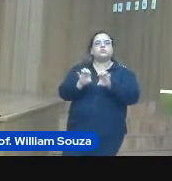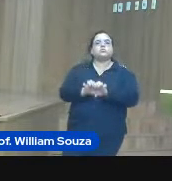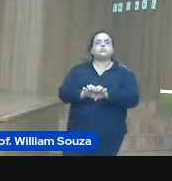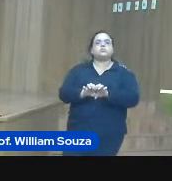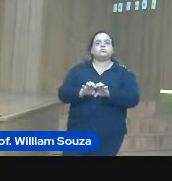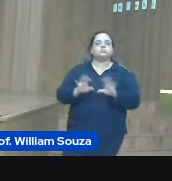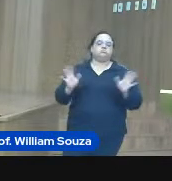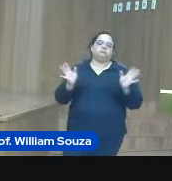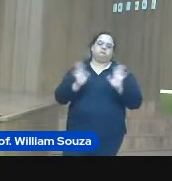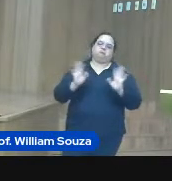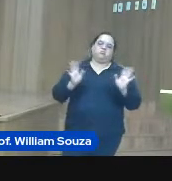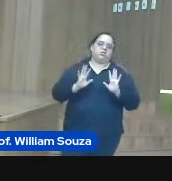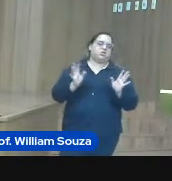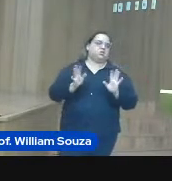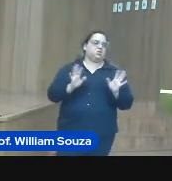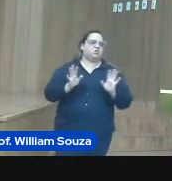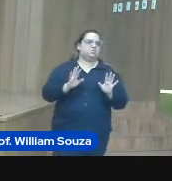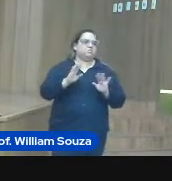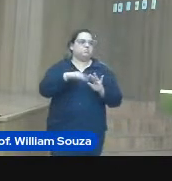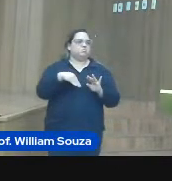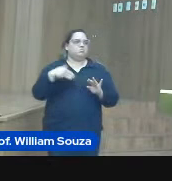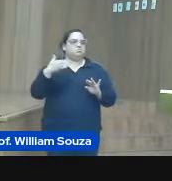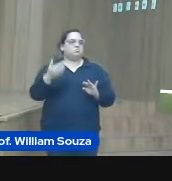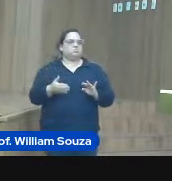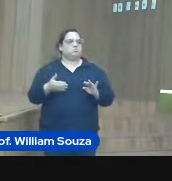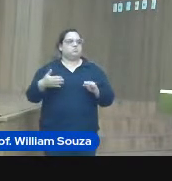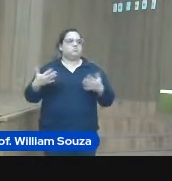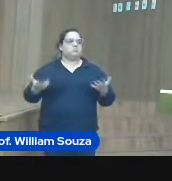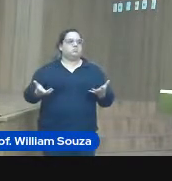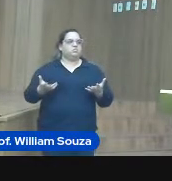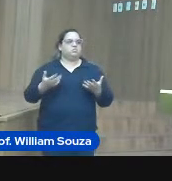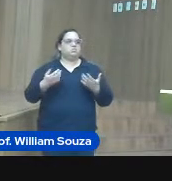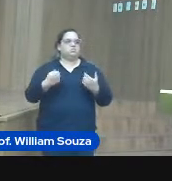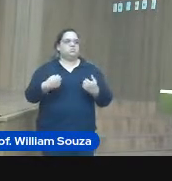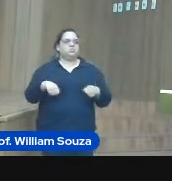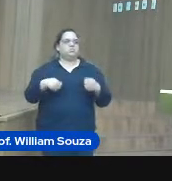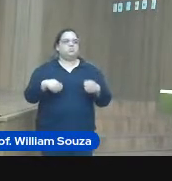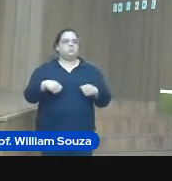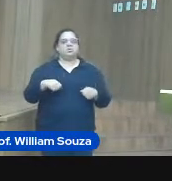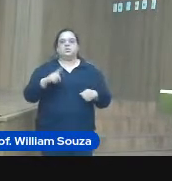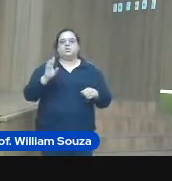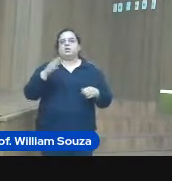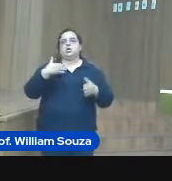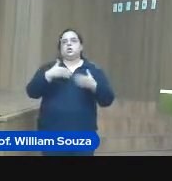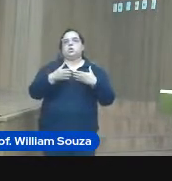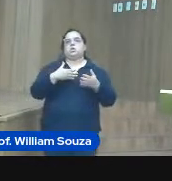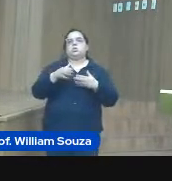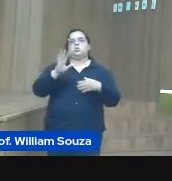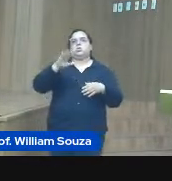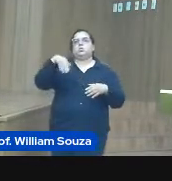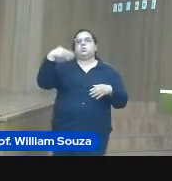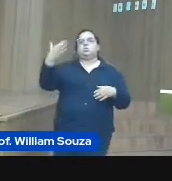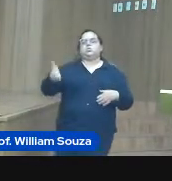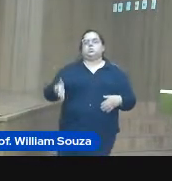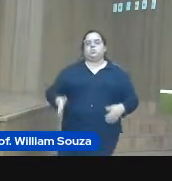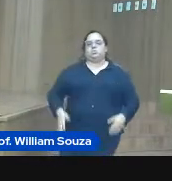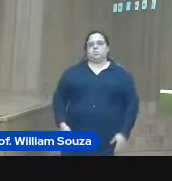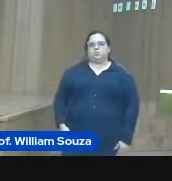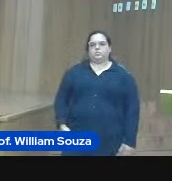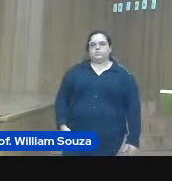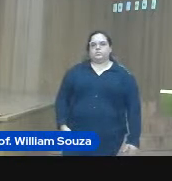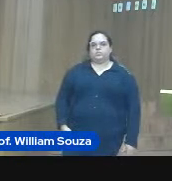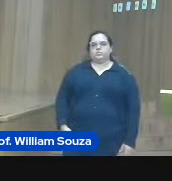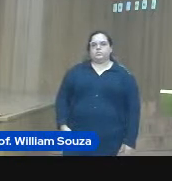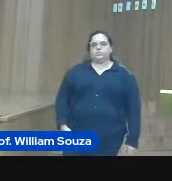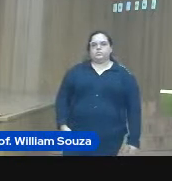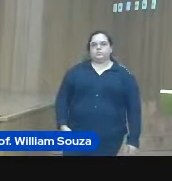isso é externo. Isso aí tem que ser. Isso é coisa dos outros. E aí, muitas